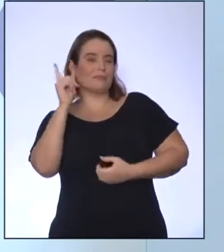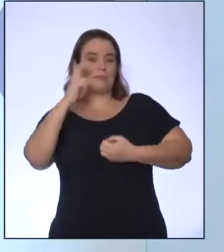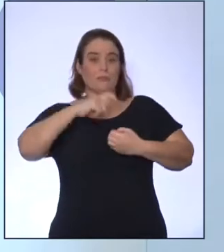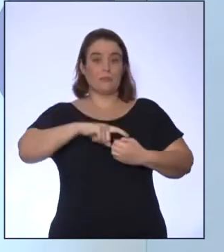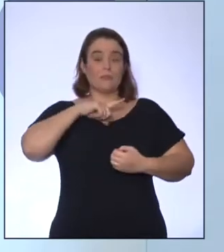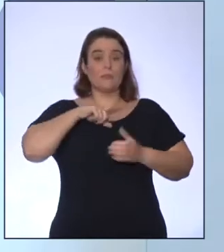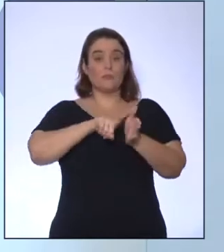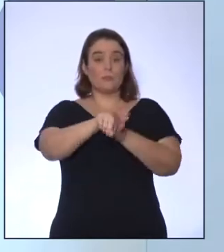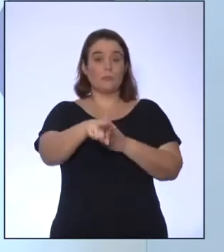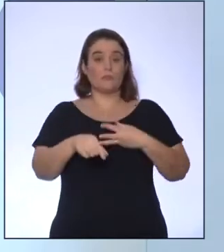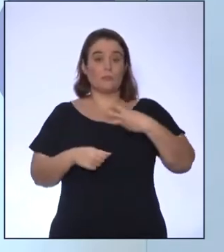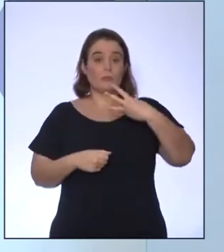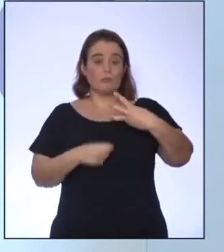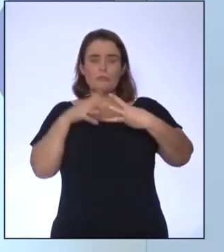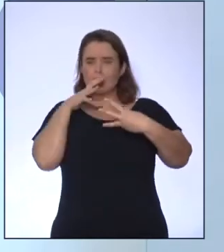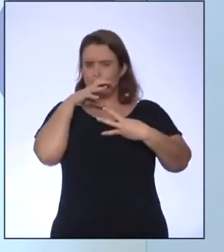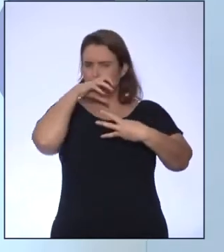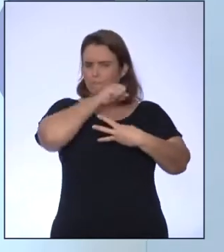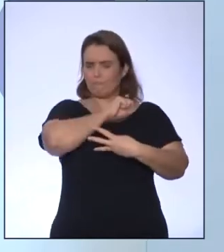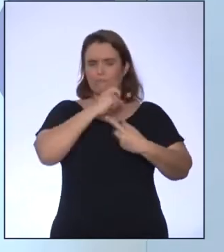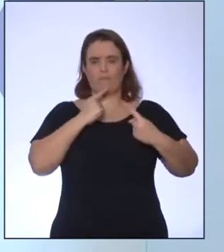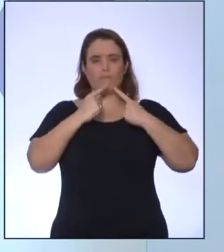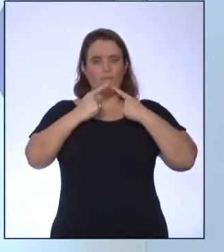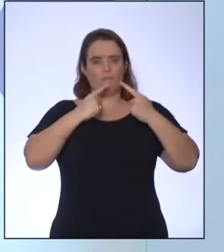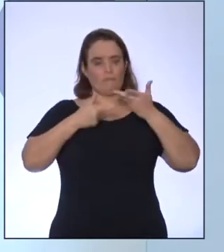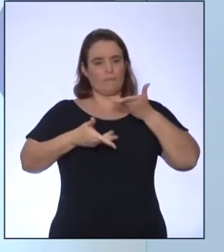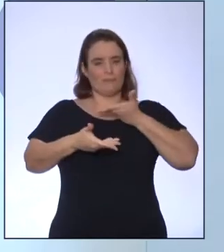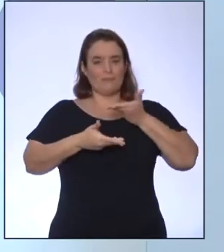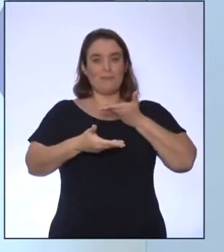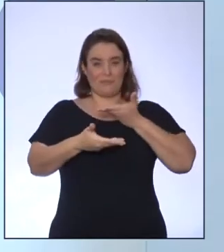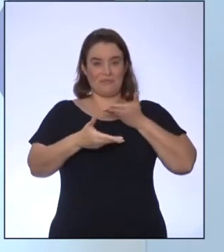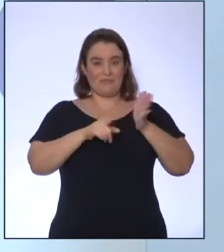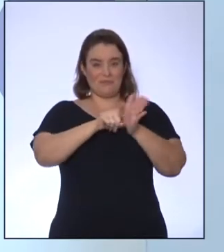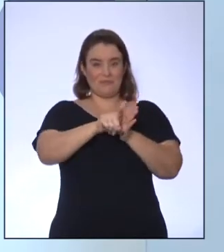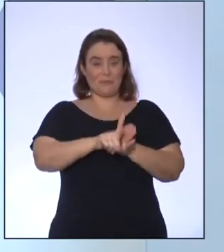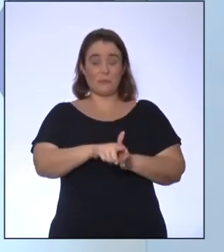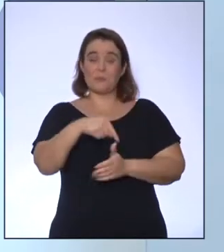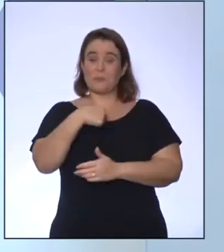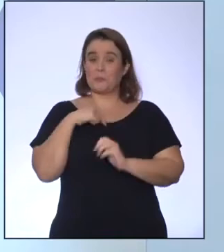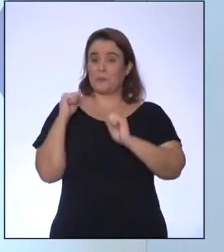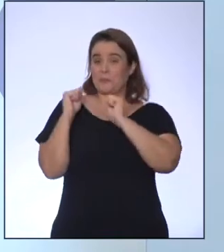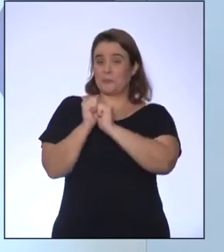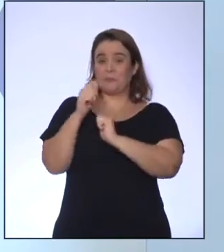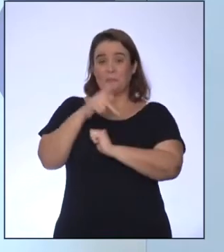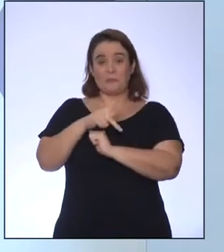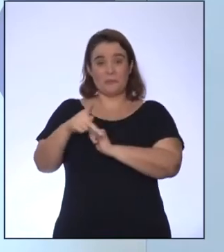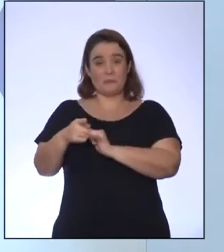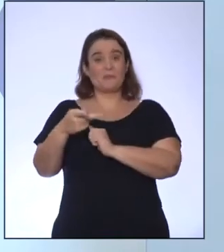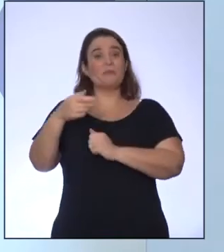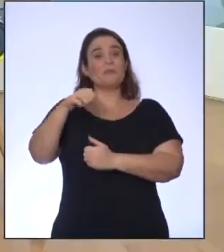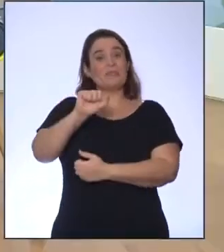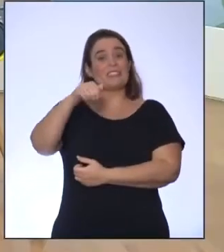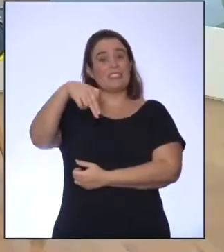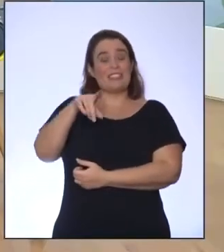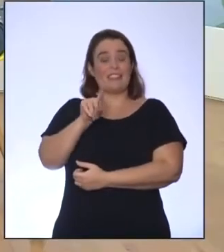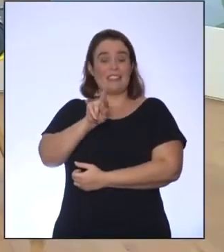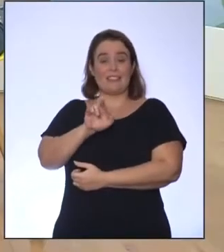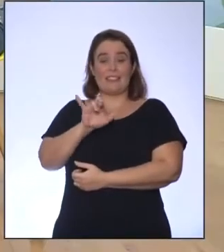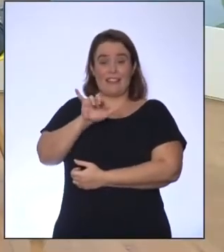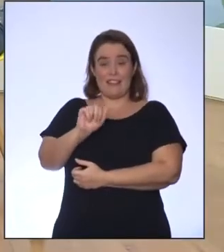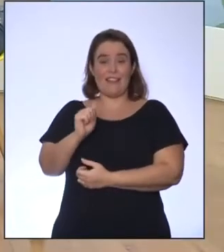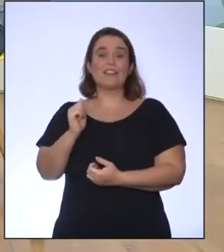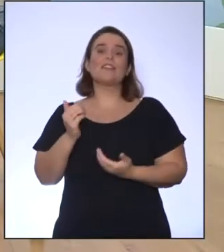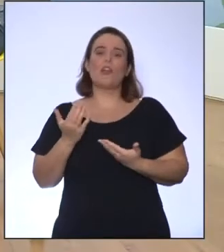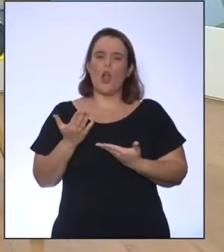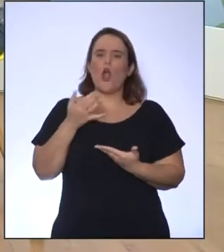3 questões, nós vamos fazer rapidamente a discussão das questões. Então eu e a professora Andréia, nós vamos fazer aqui alguns